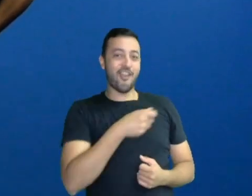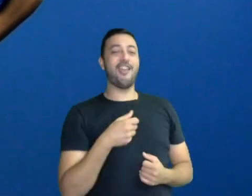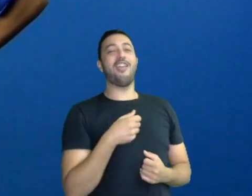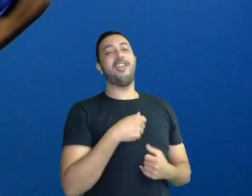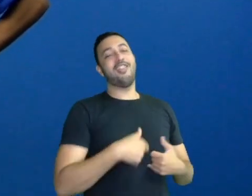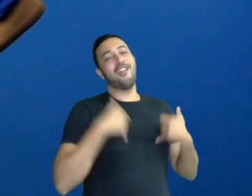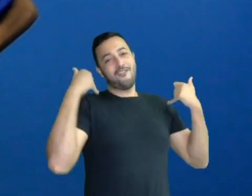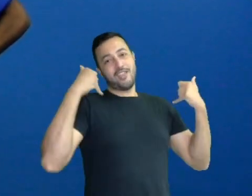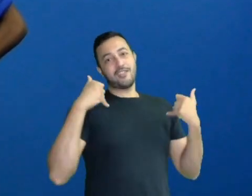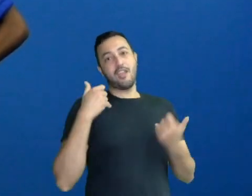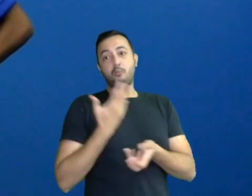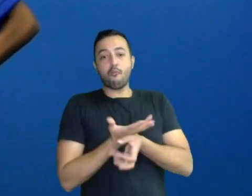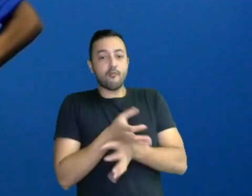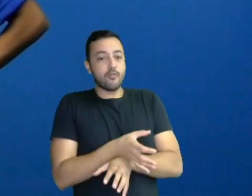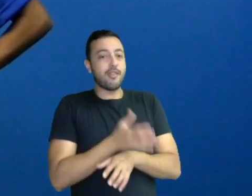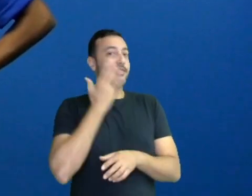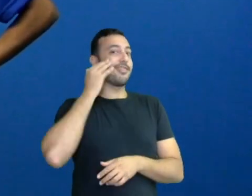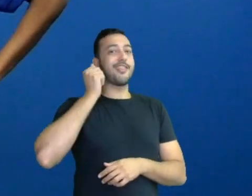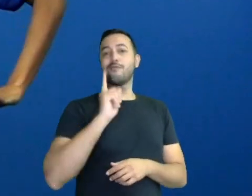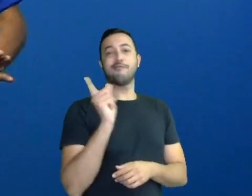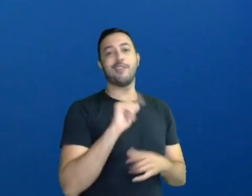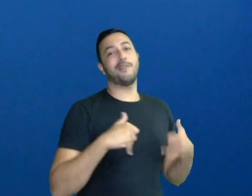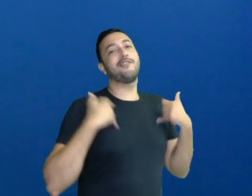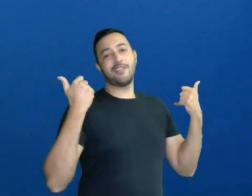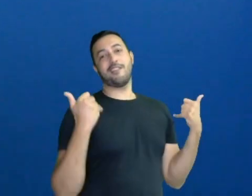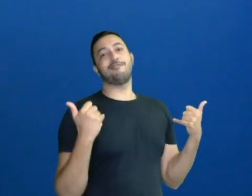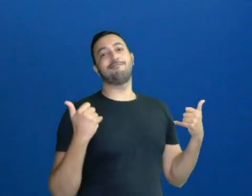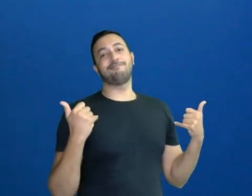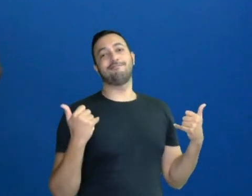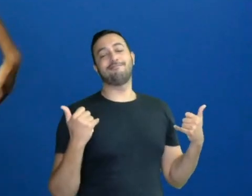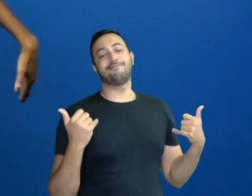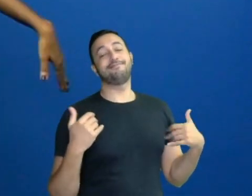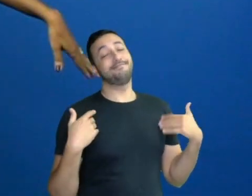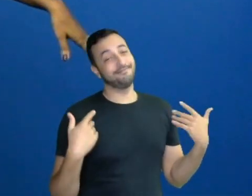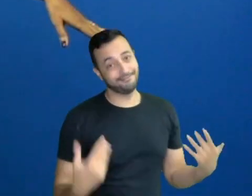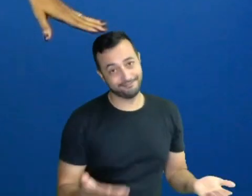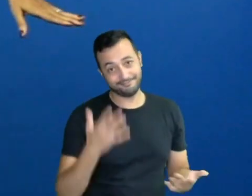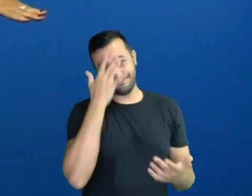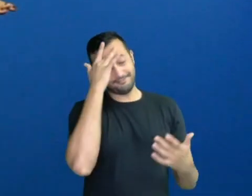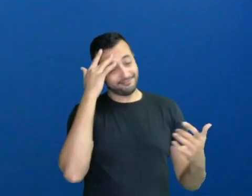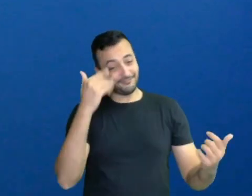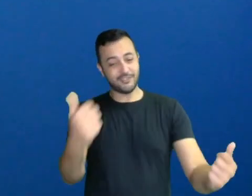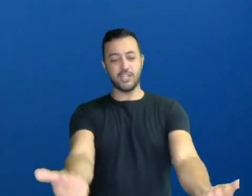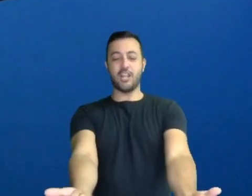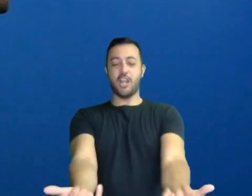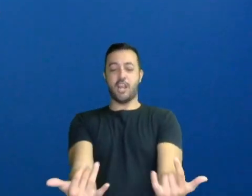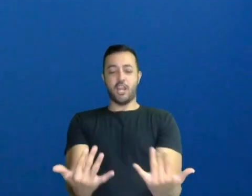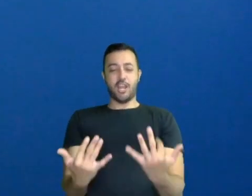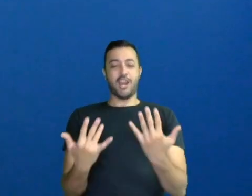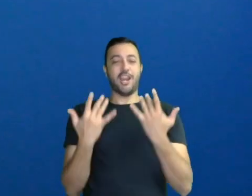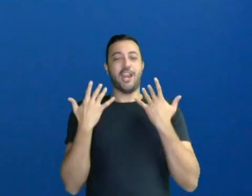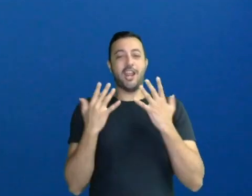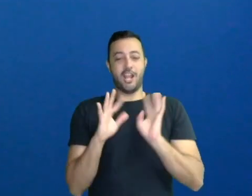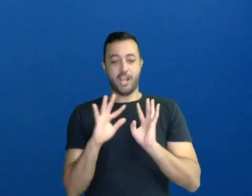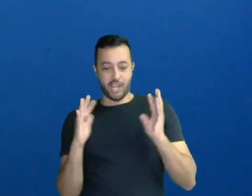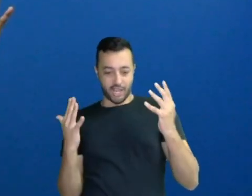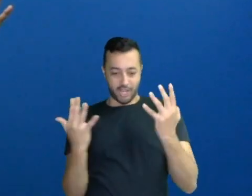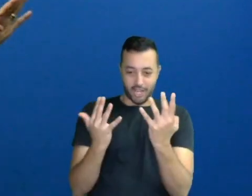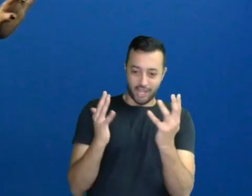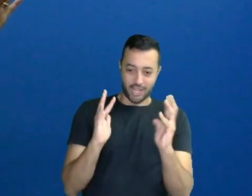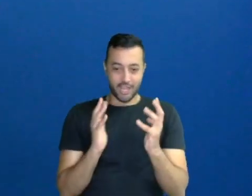mesmo e o seu esqueleto não sabia que era aniversário dela e e do mundo chegou a rodeou a mesa